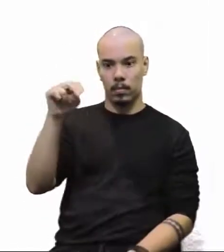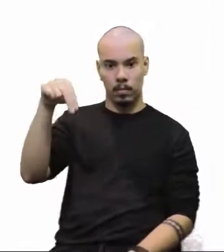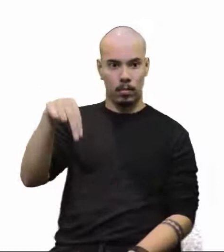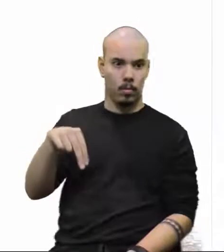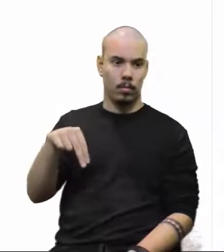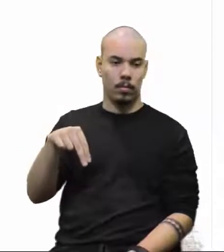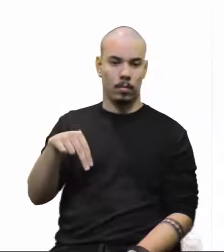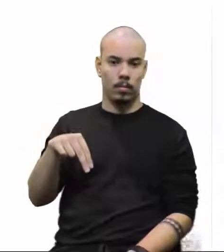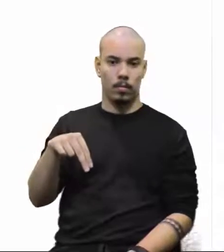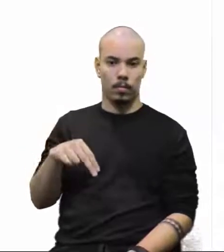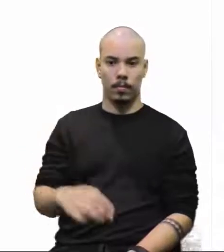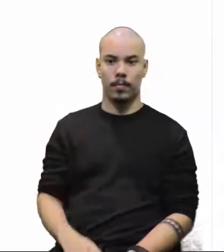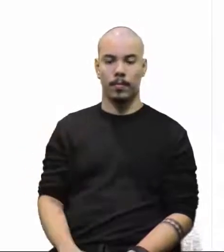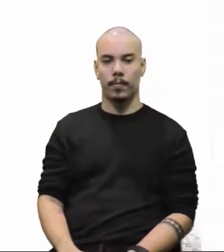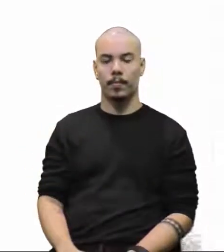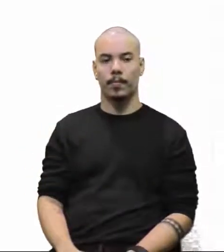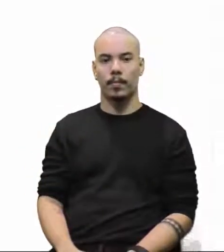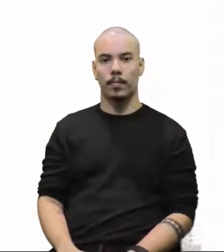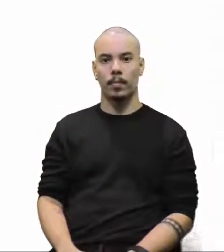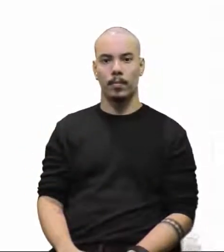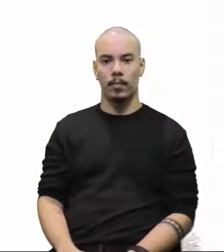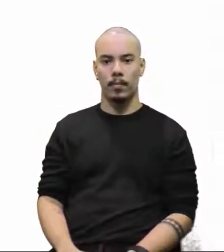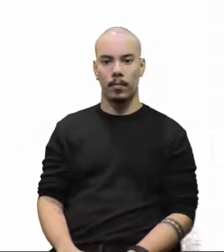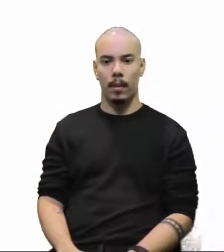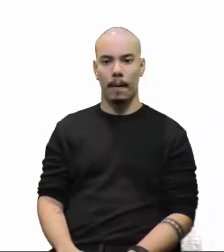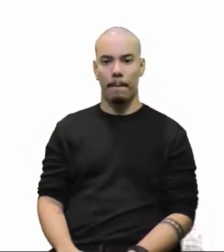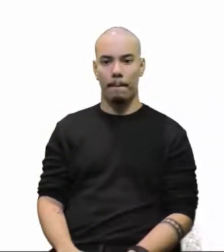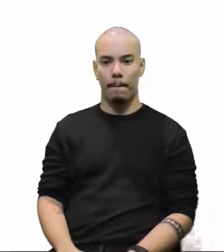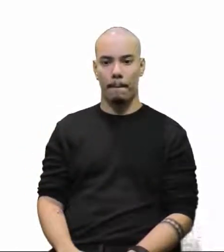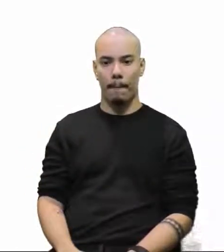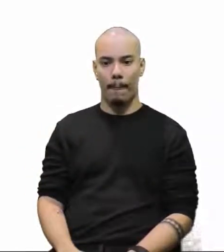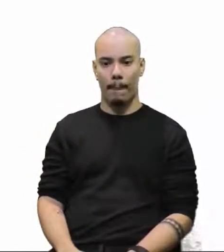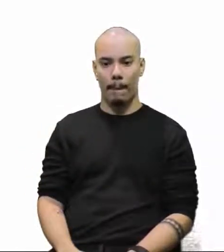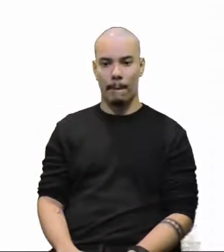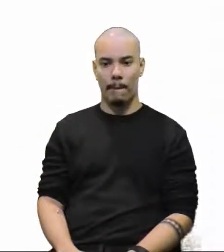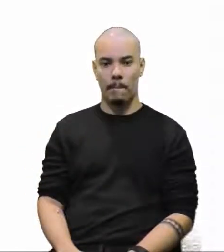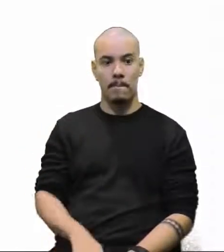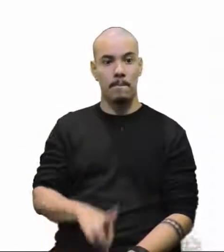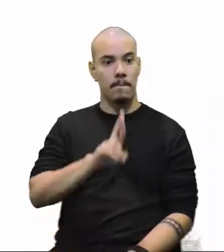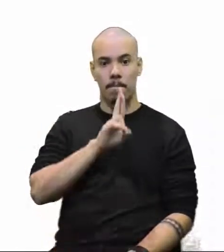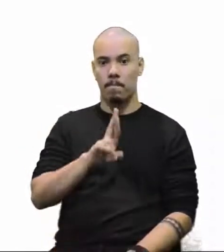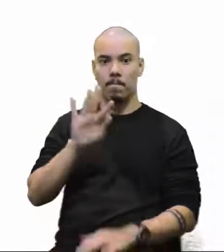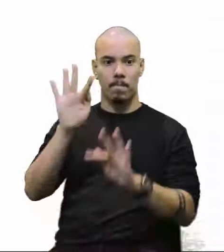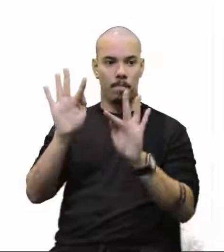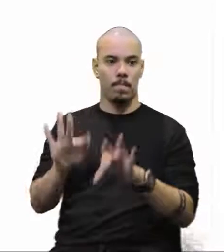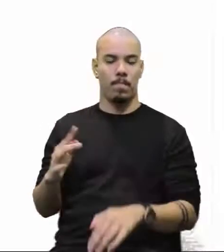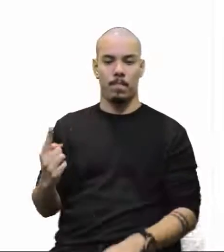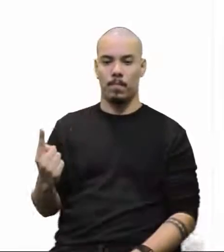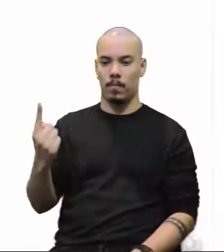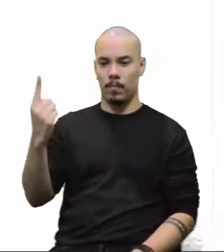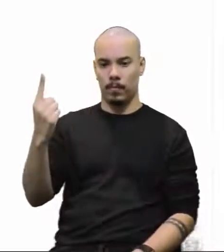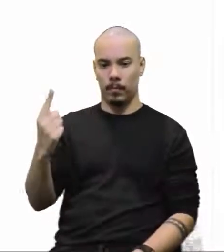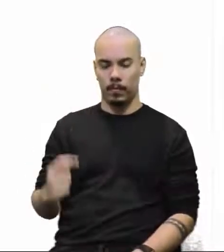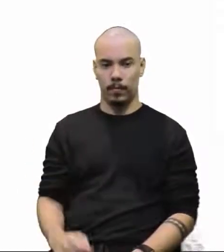0,02 é 100, né? 10 ao quadrado, né? 2 menos 7 menos 5. Simples.